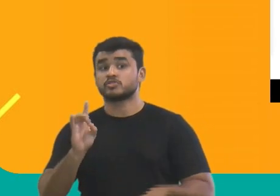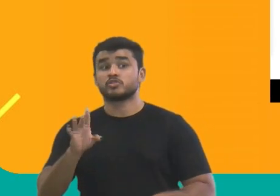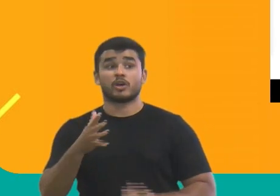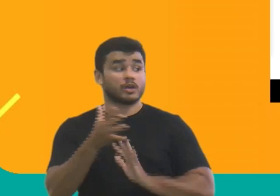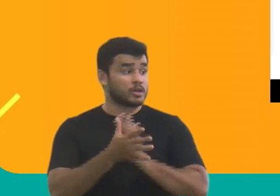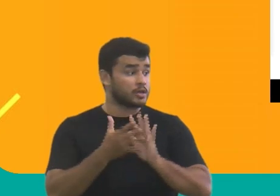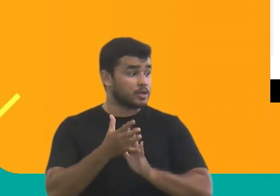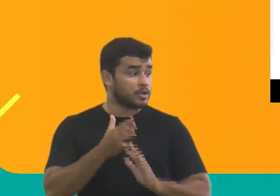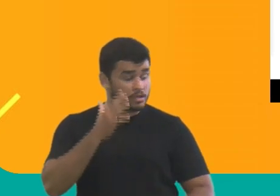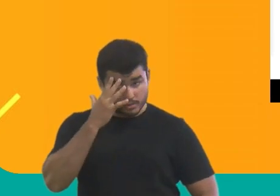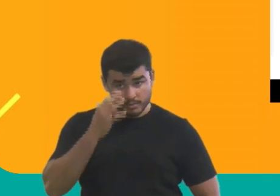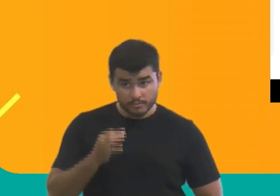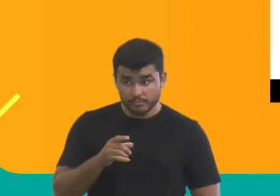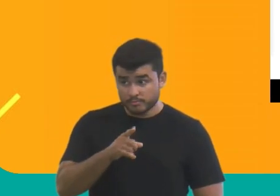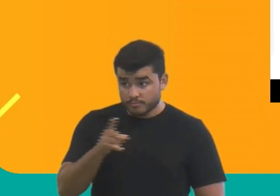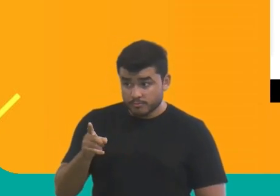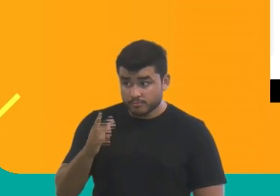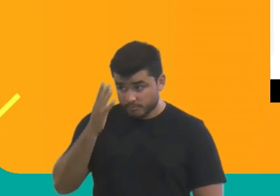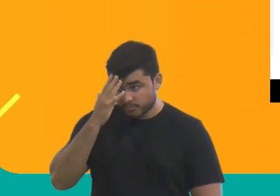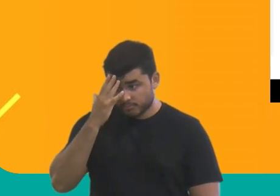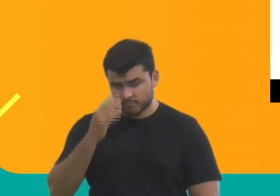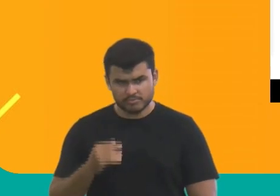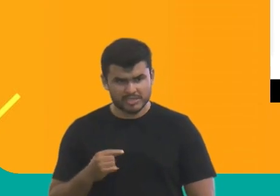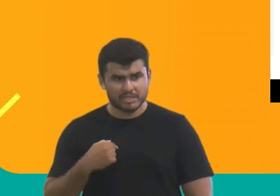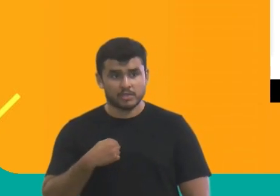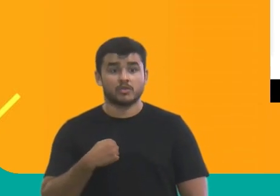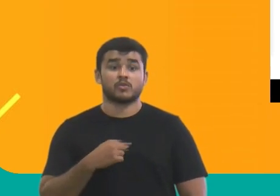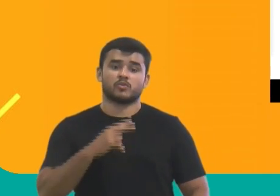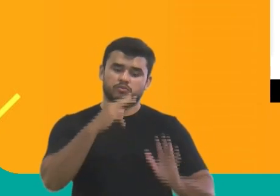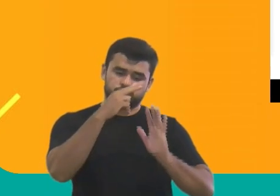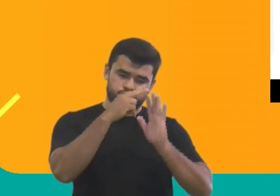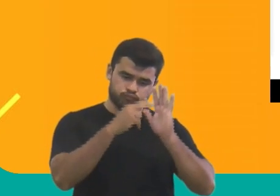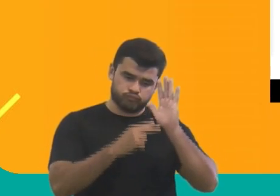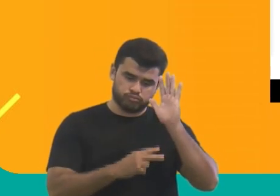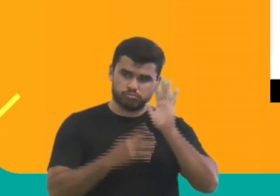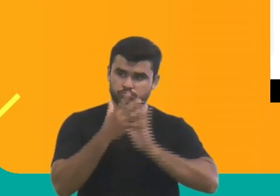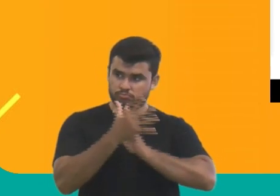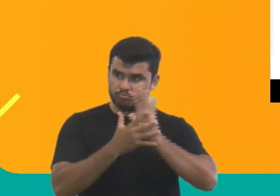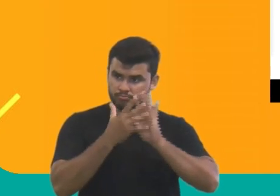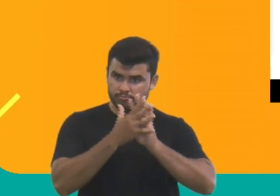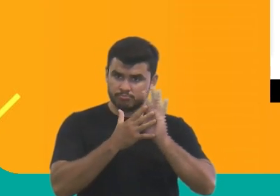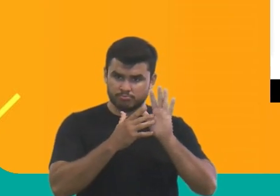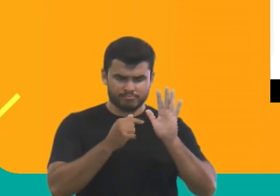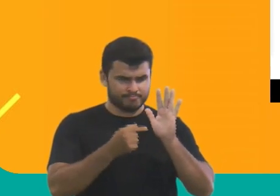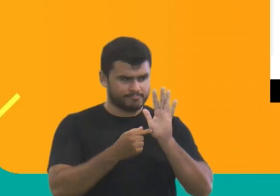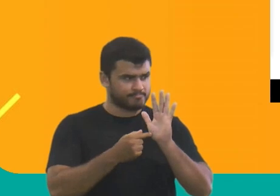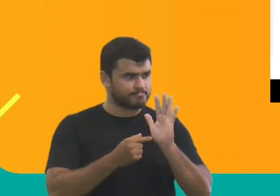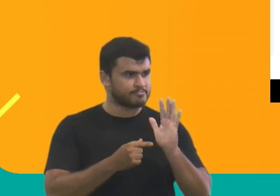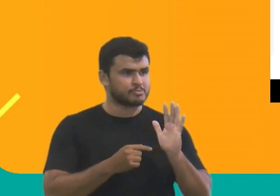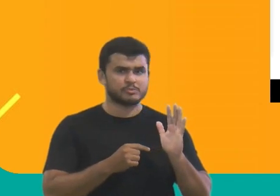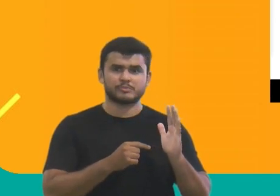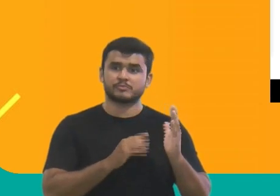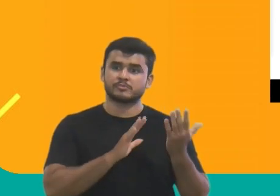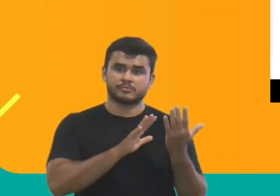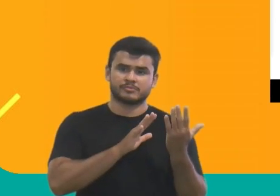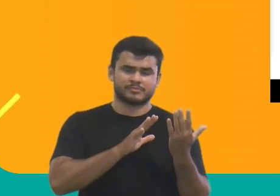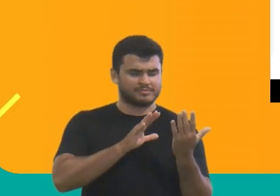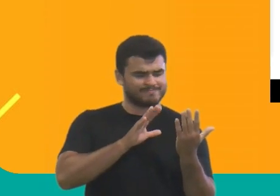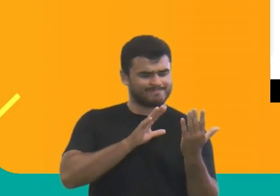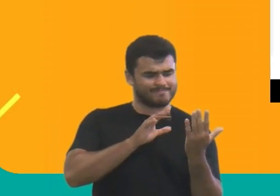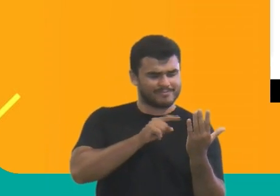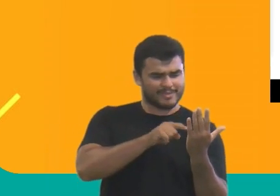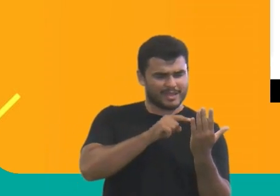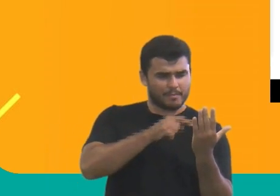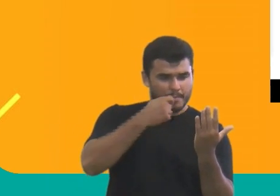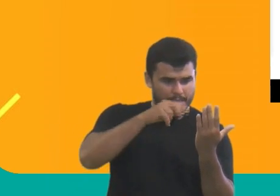preciso compreender. É uma lei que... Isso quer dizer o quê, Catarina? Que eu vou ler o texto me apegando bem menos do que eu me apeguei